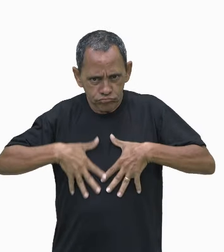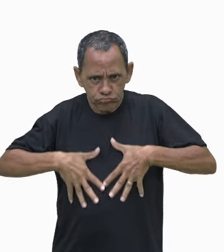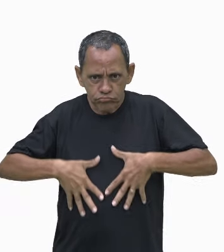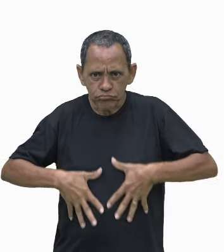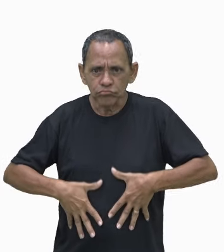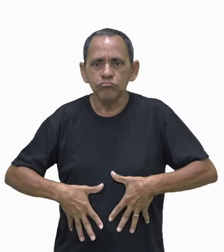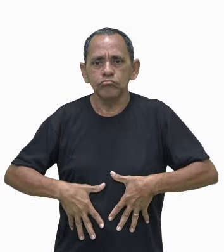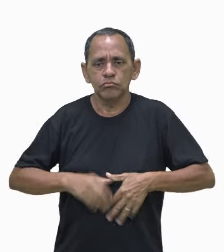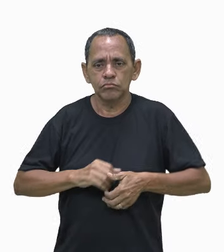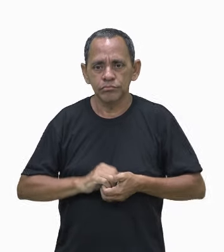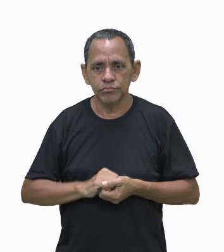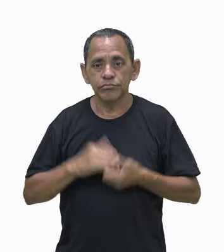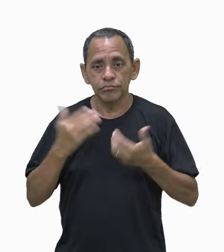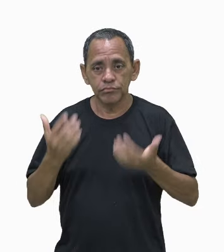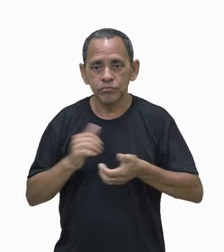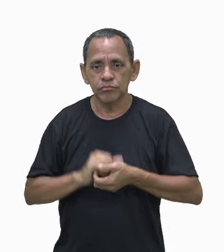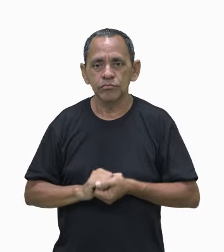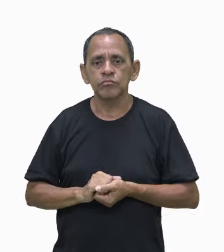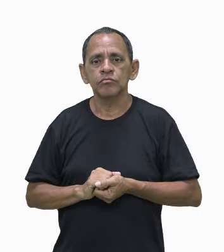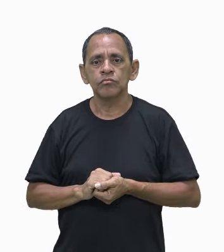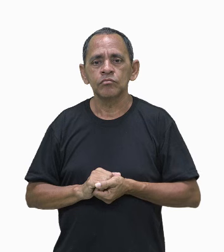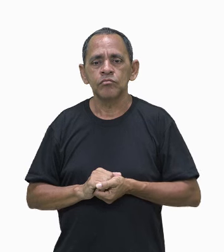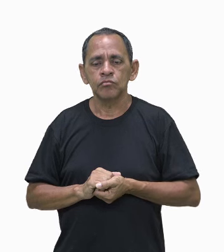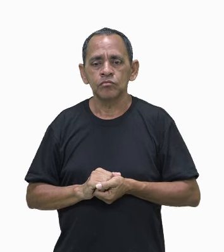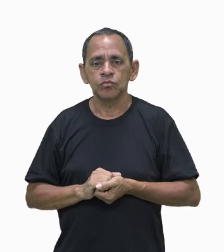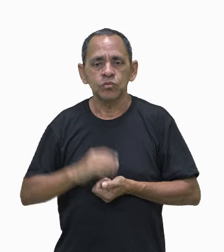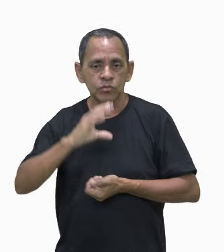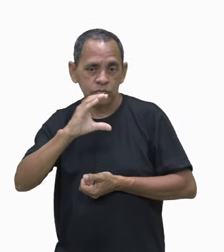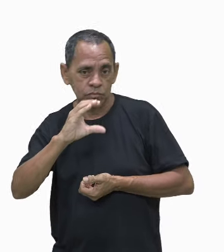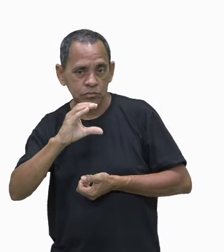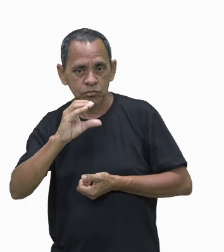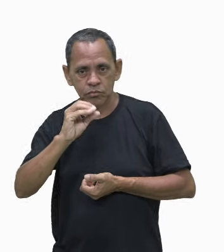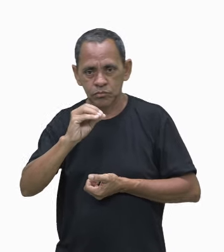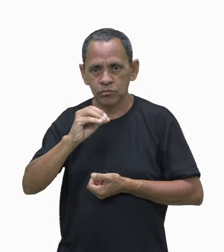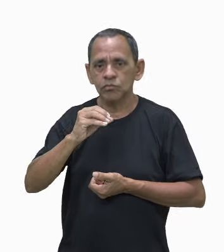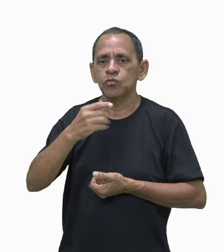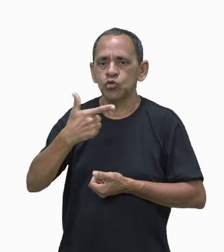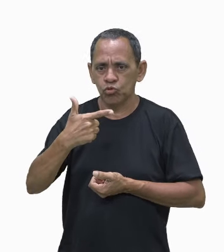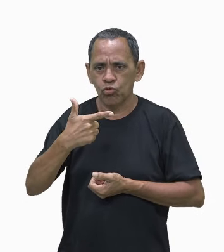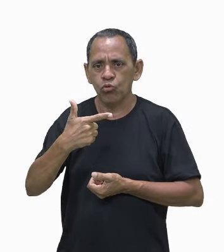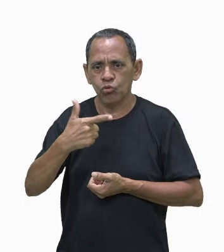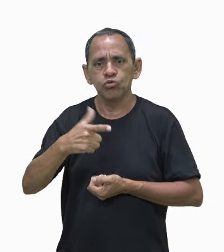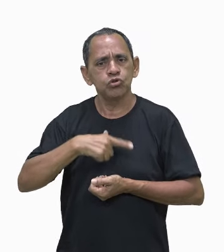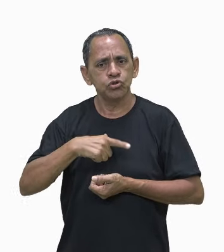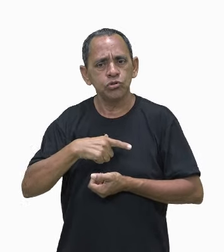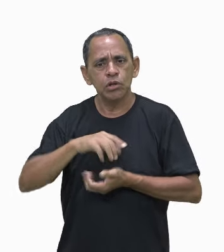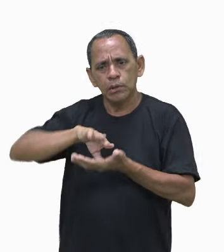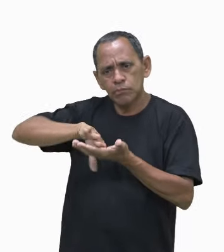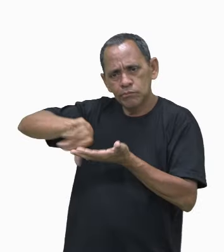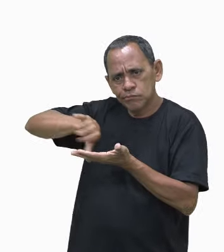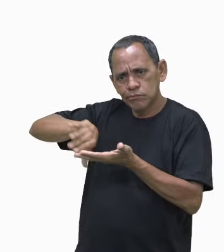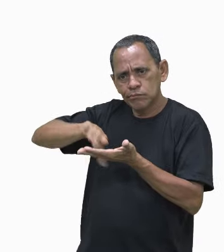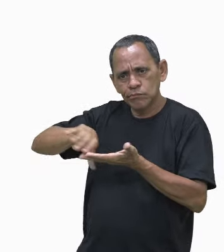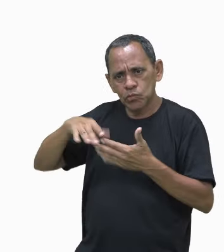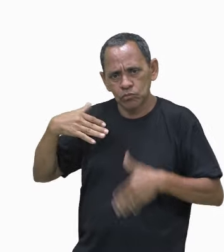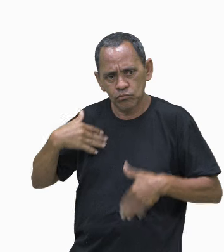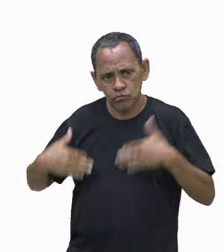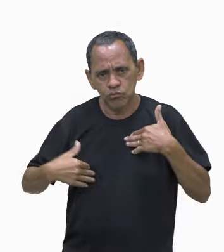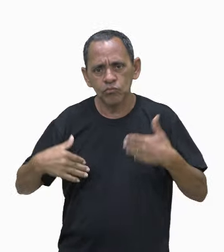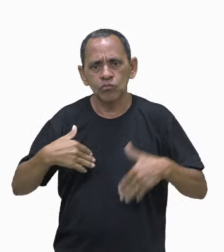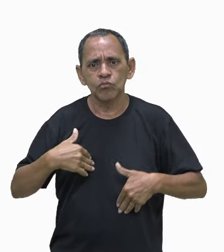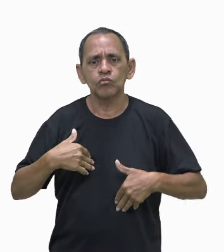ser retirado dessas células, porque é um produto de excreção, tem que ser eliminado do corpo, e ele,